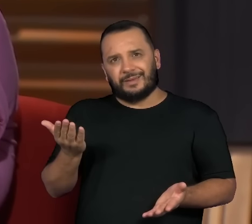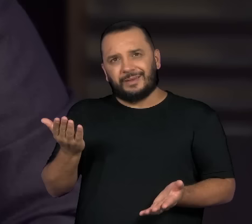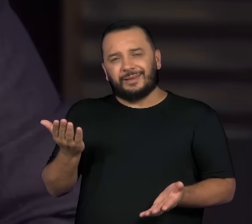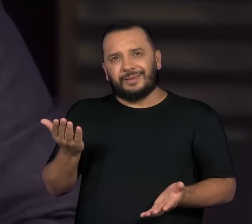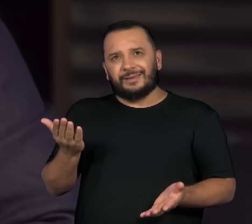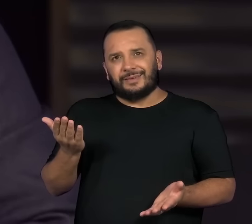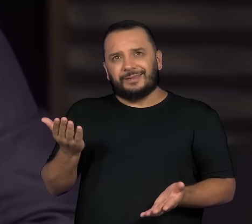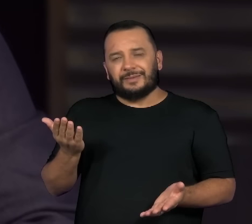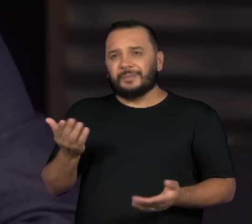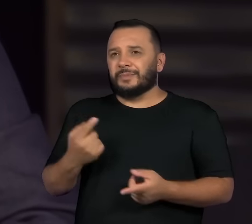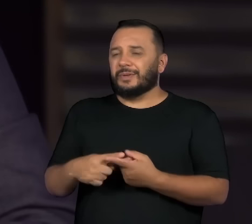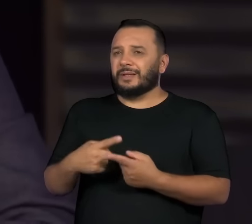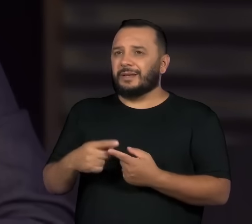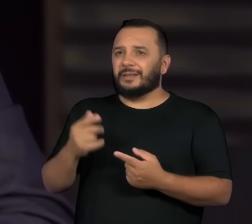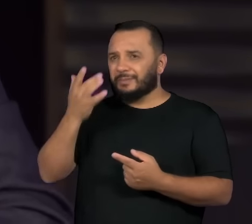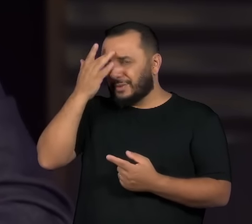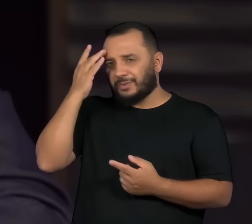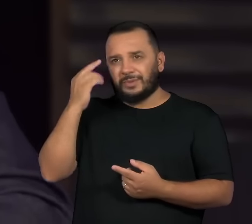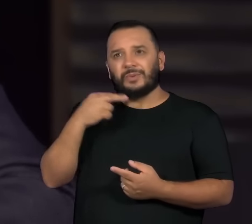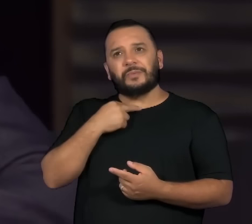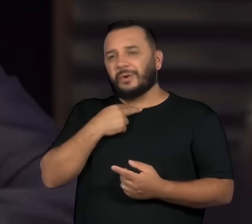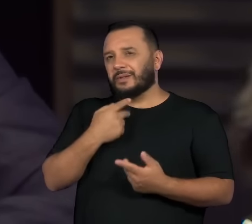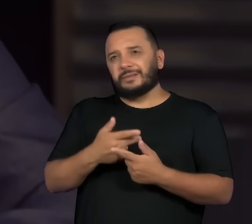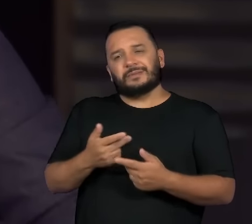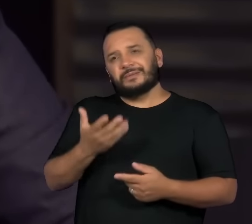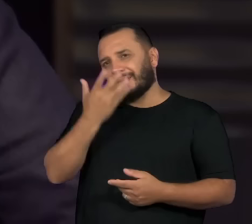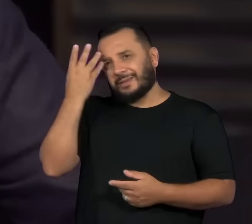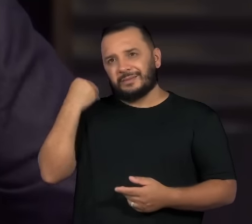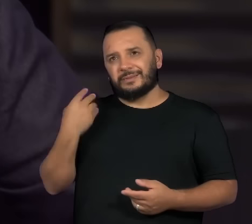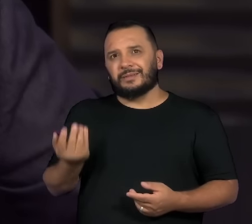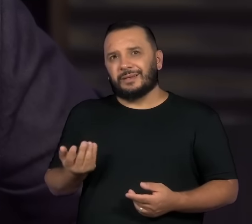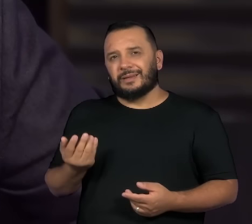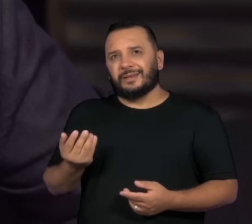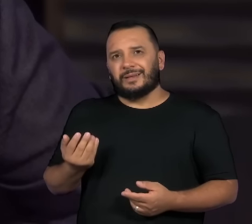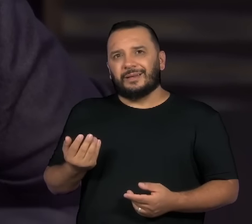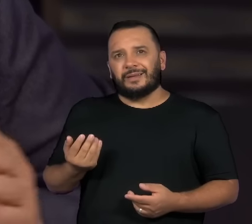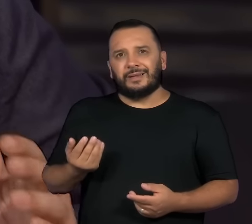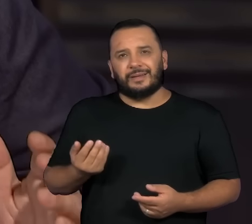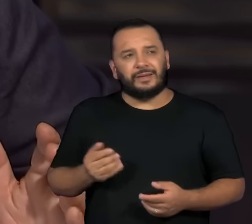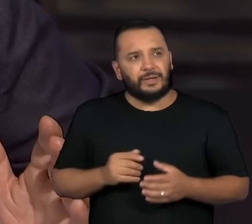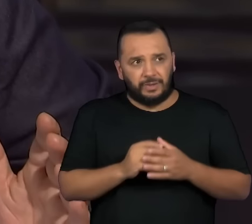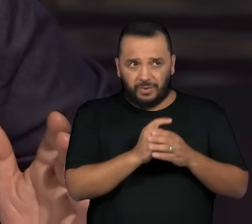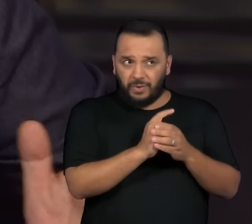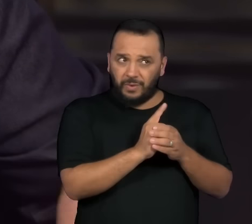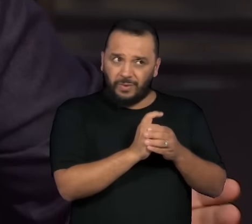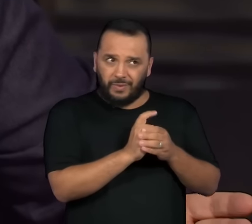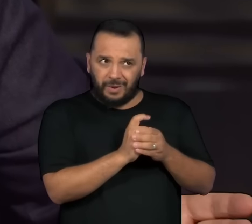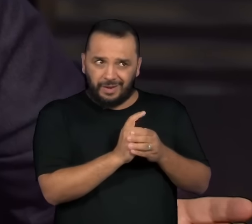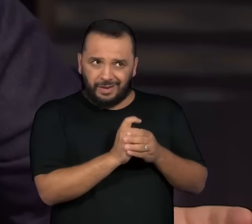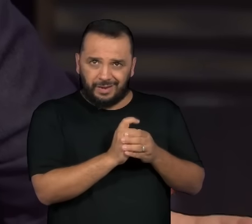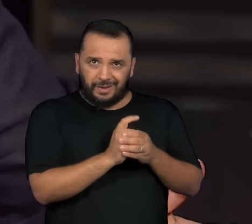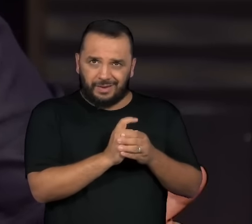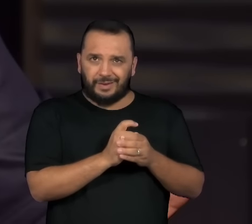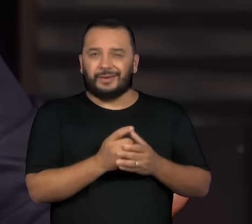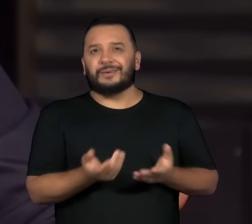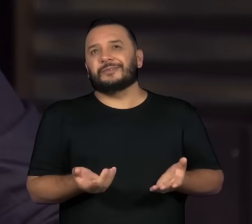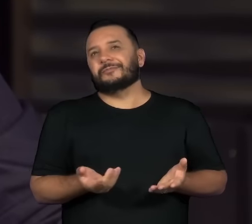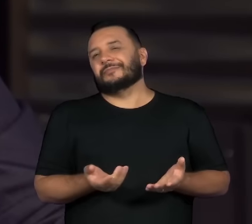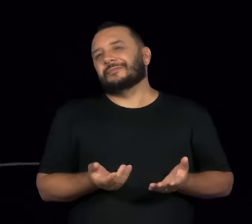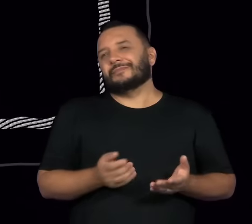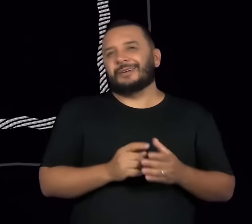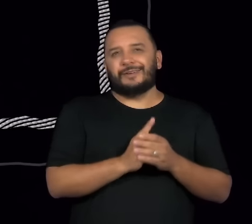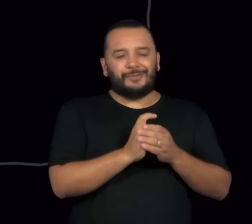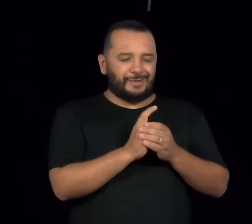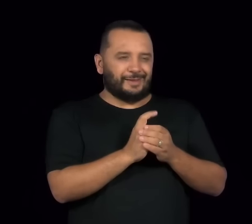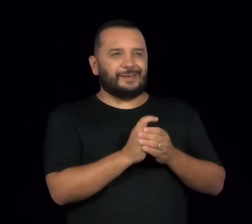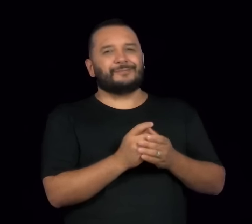Aquelas coisas que a pessoa não pode esquecer de fazer. Tentar ser uma pessoa boa. Goiaba. É uma gata. É uma gata.